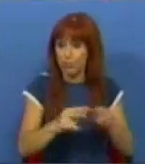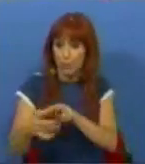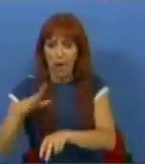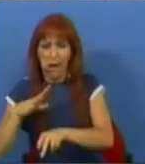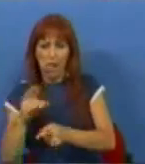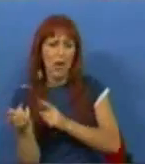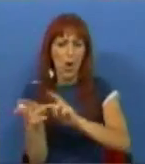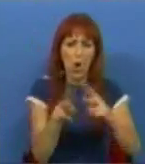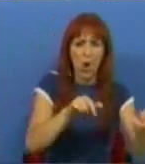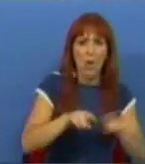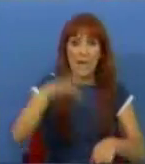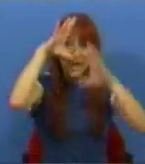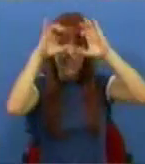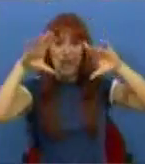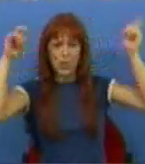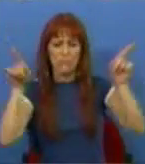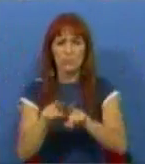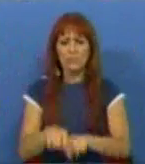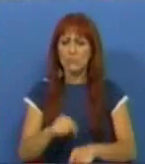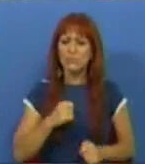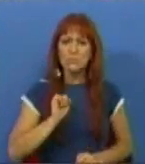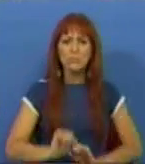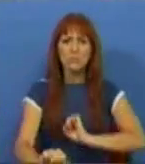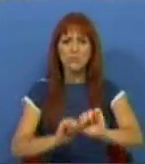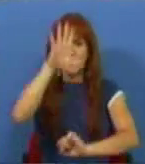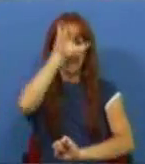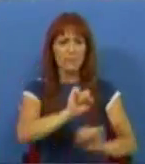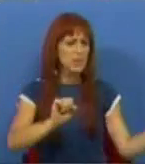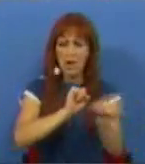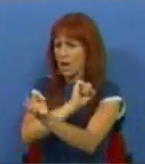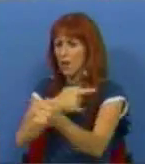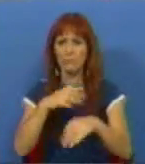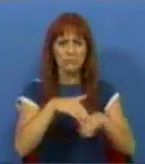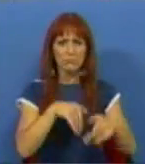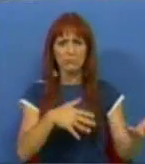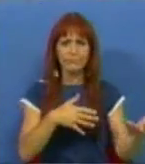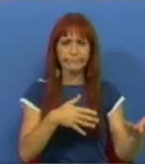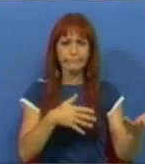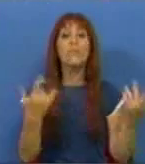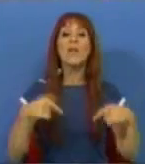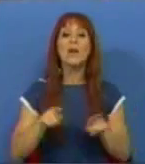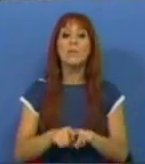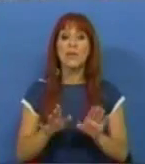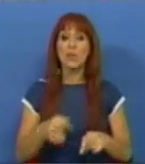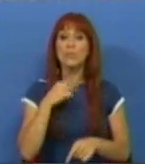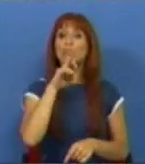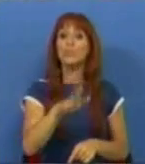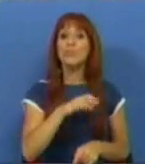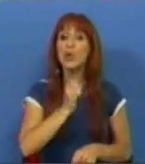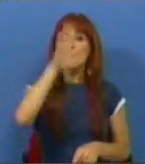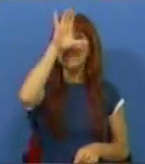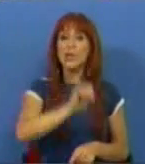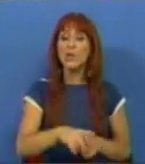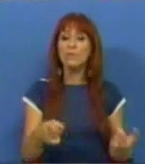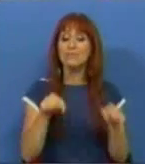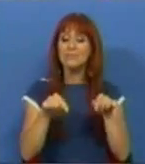corrigir aquilo que ideologicamente os seus ministros vão fazendo. Mas eu não deixo de lhe responder, Sr.